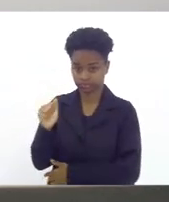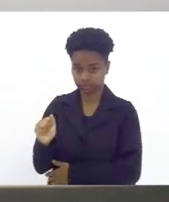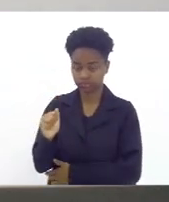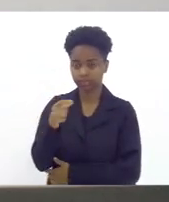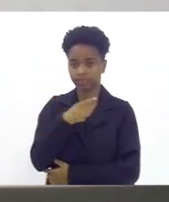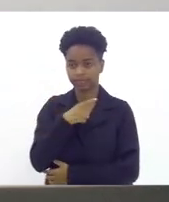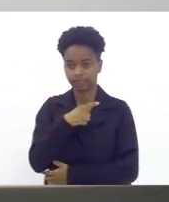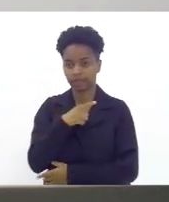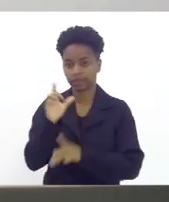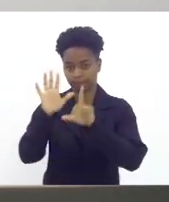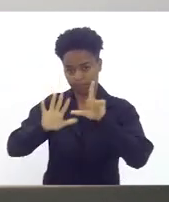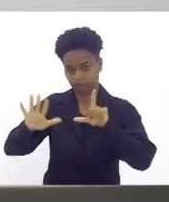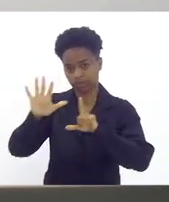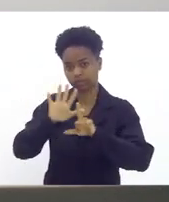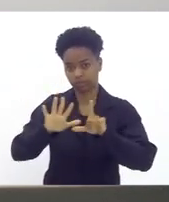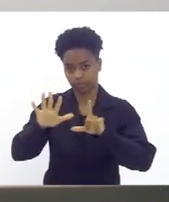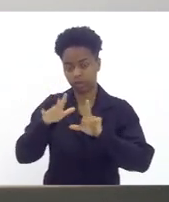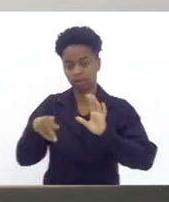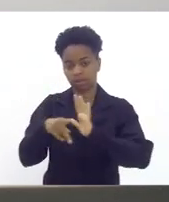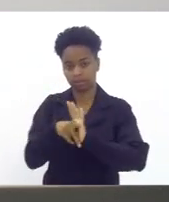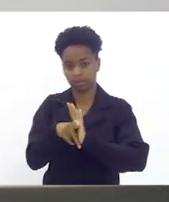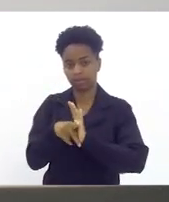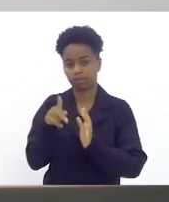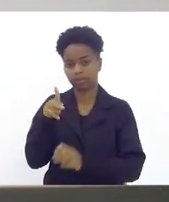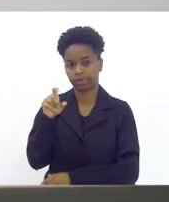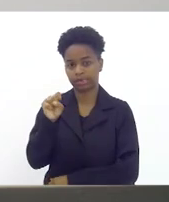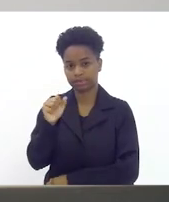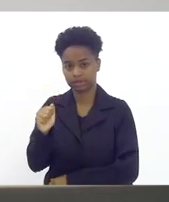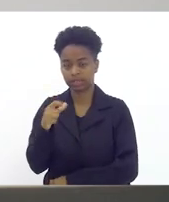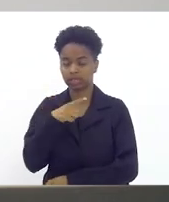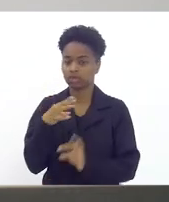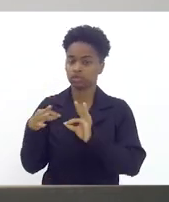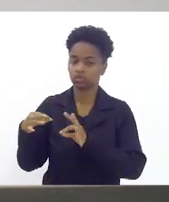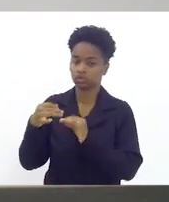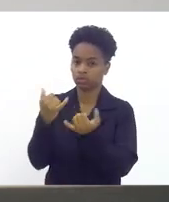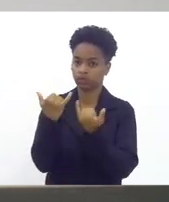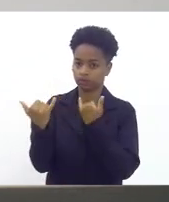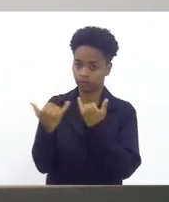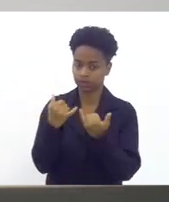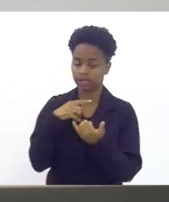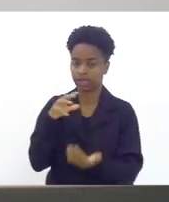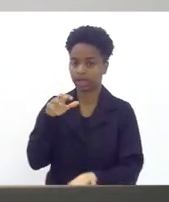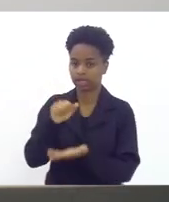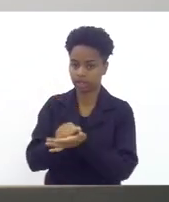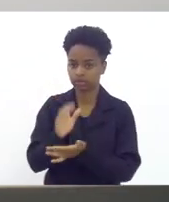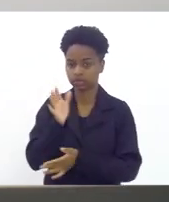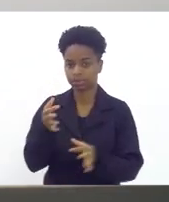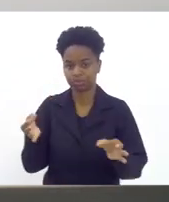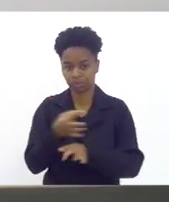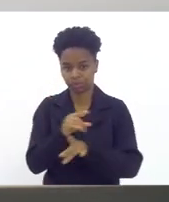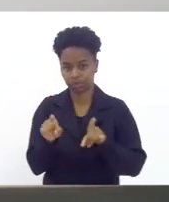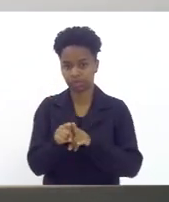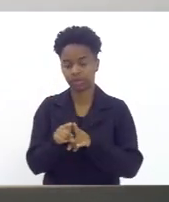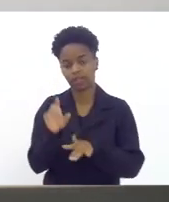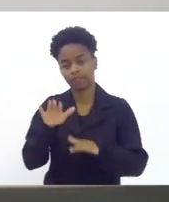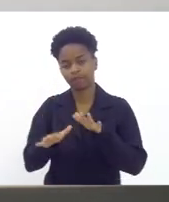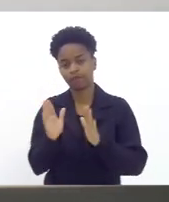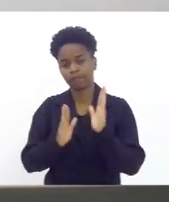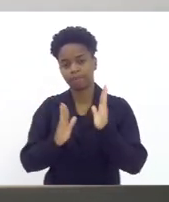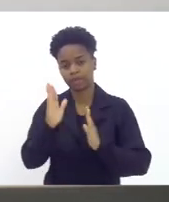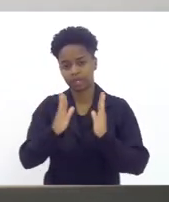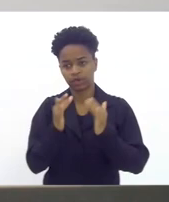tem um portal do programa Estadual de PSA com todos os dados a gente tem um cadastro de TSA instituído talvez na época que foi